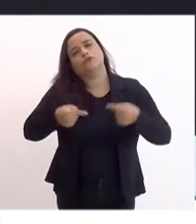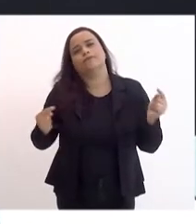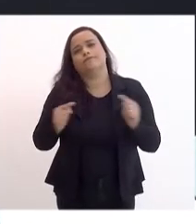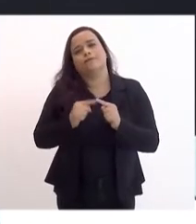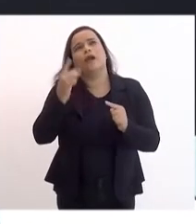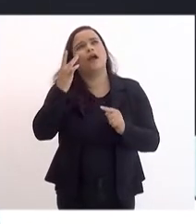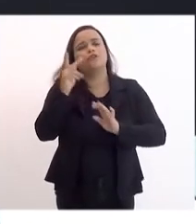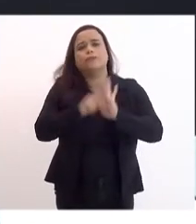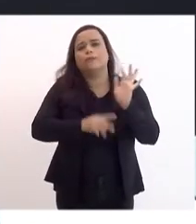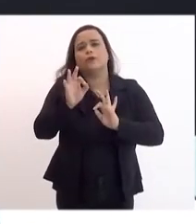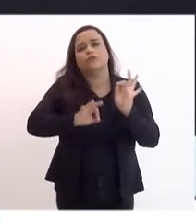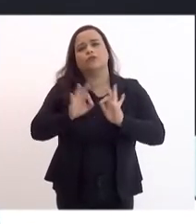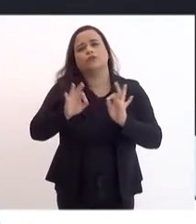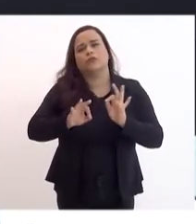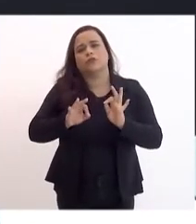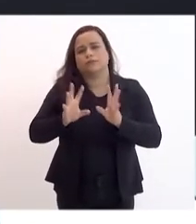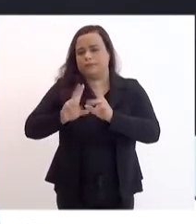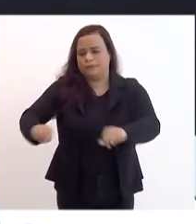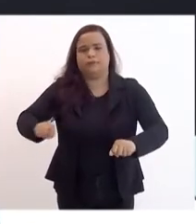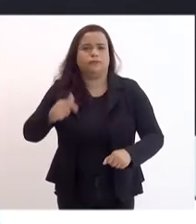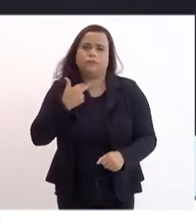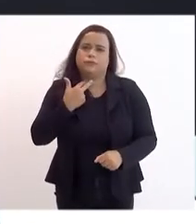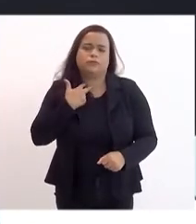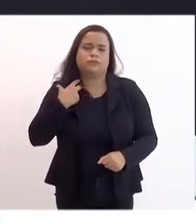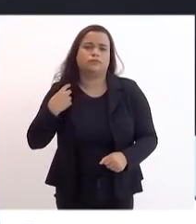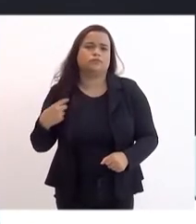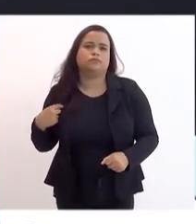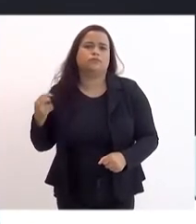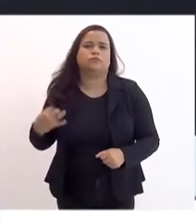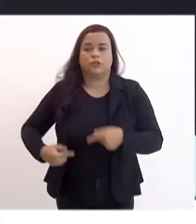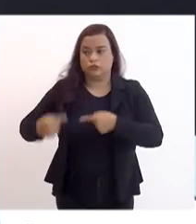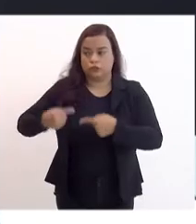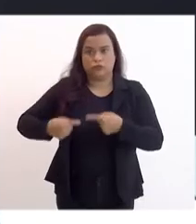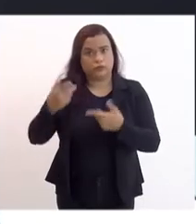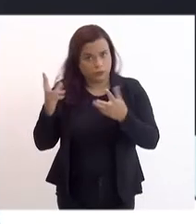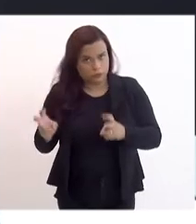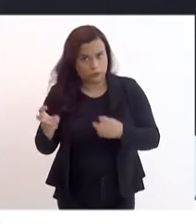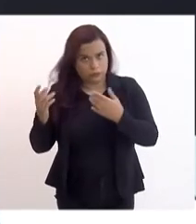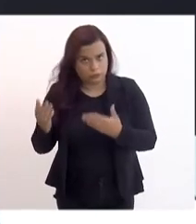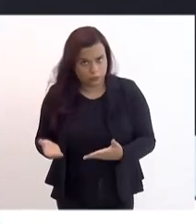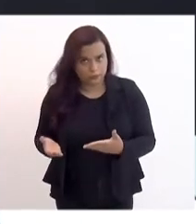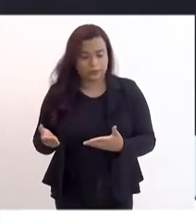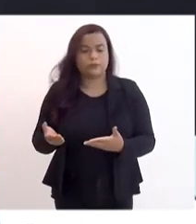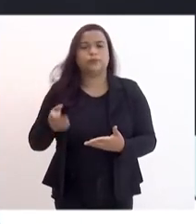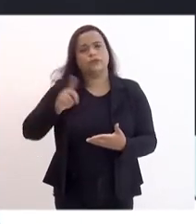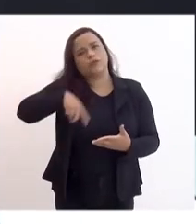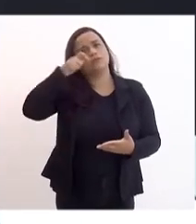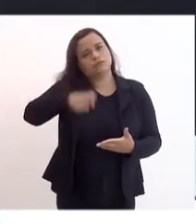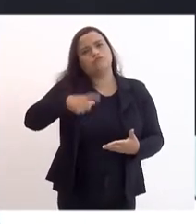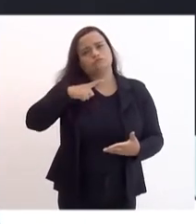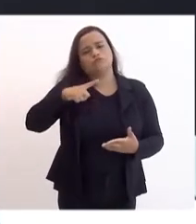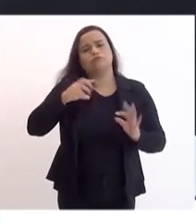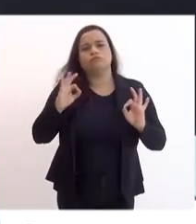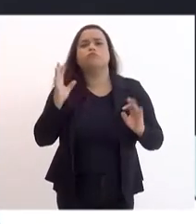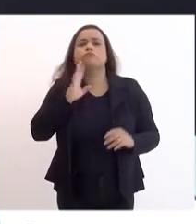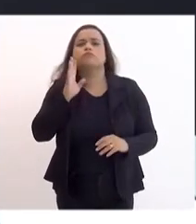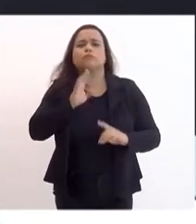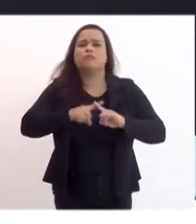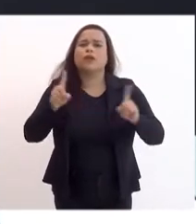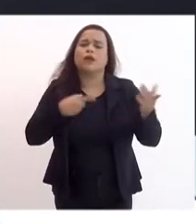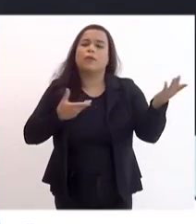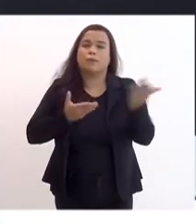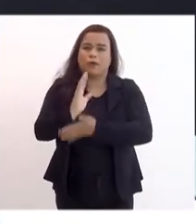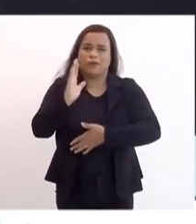que devesse ser morto. Eu disse que a discussão sobre ele é interessante, mas a